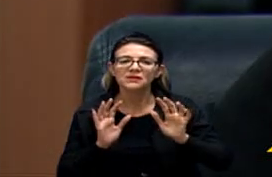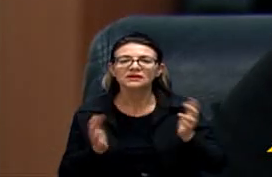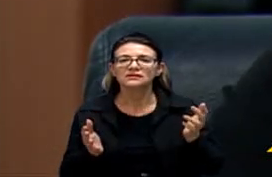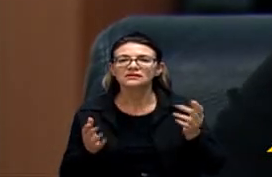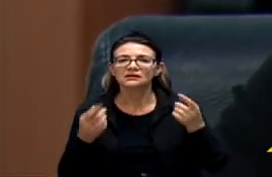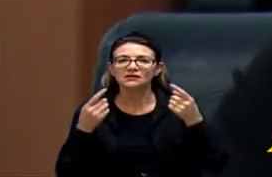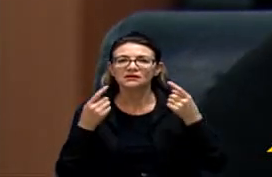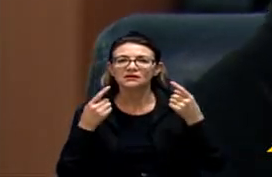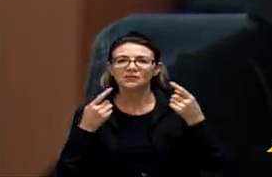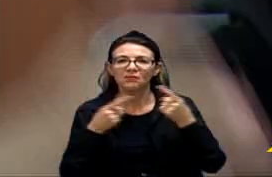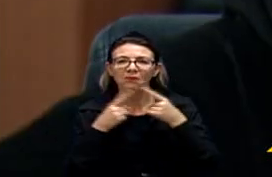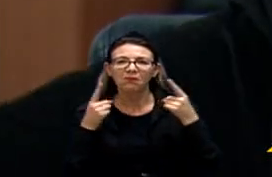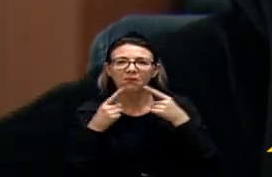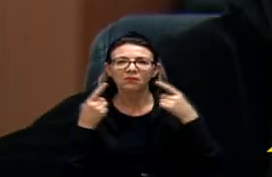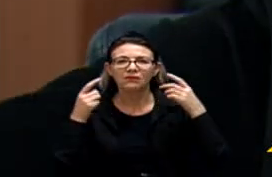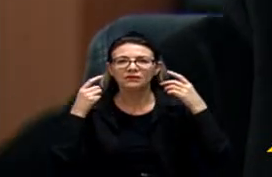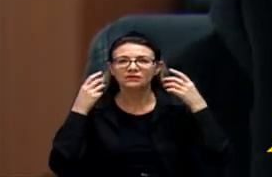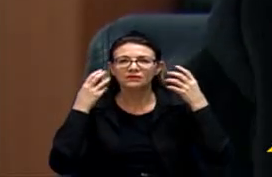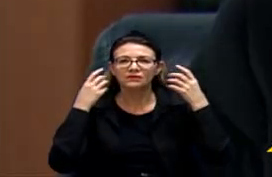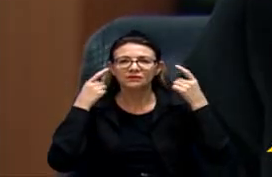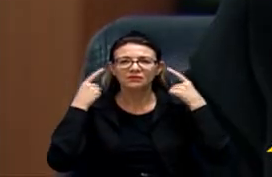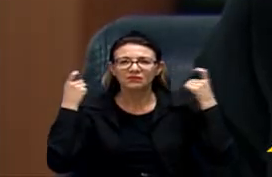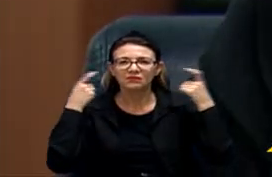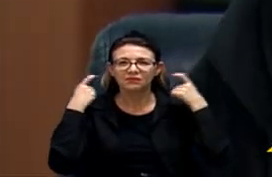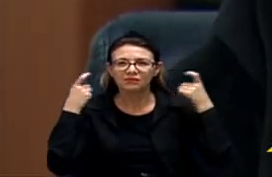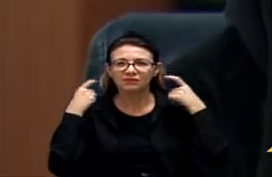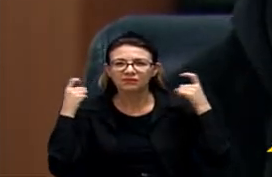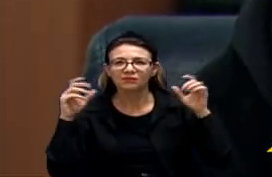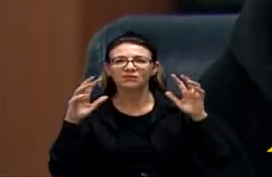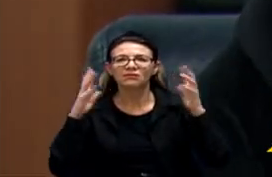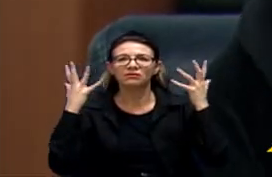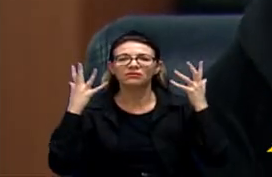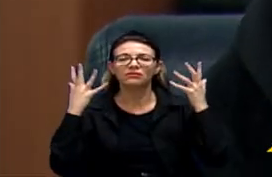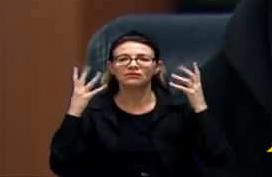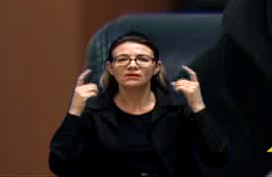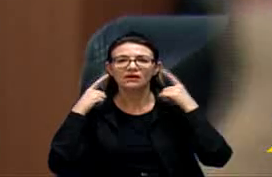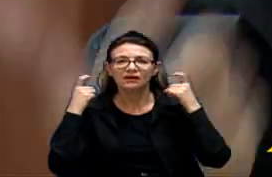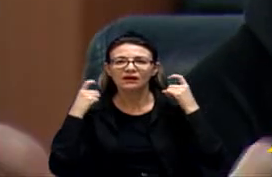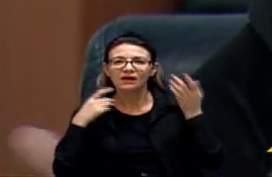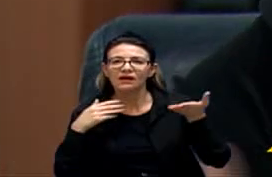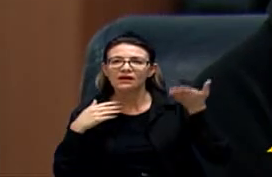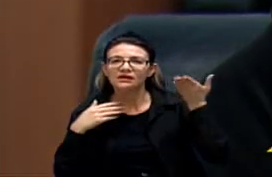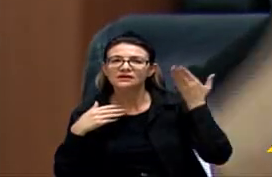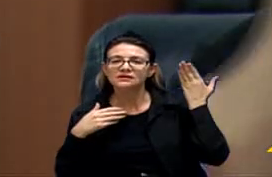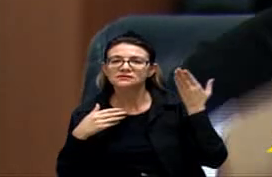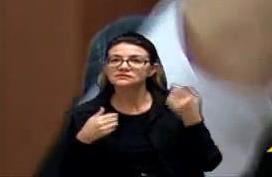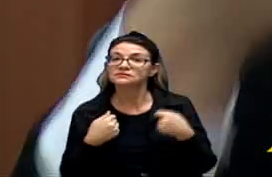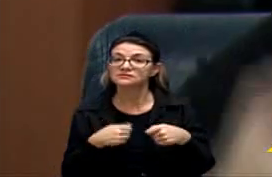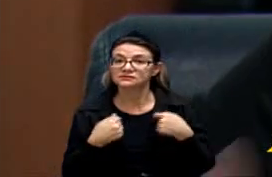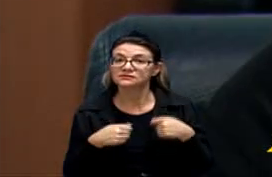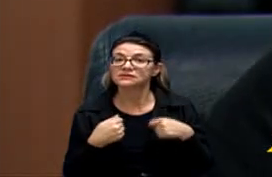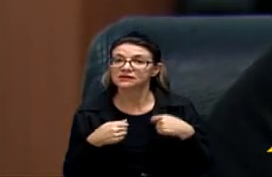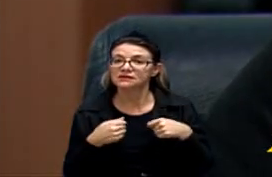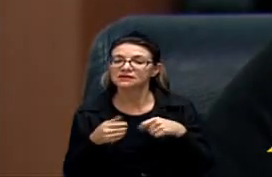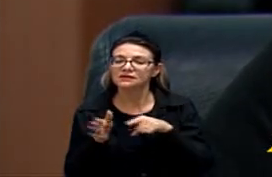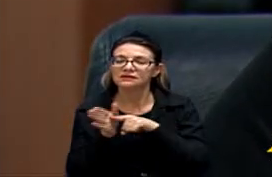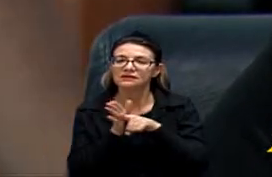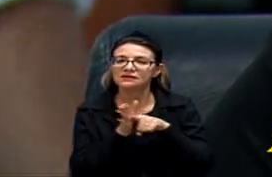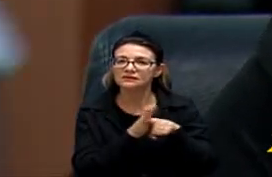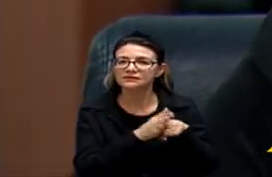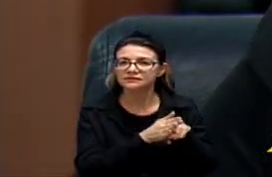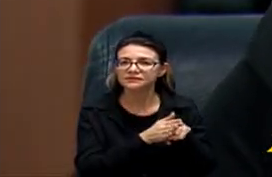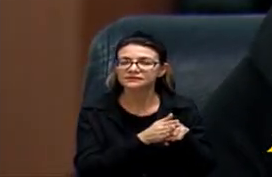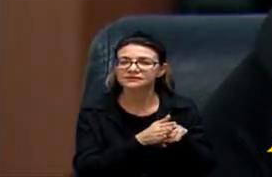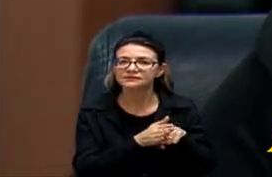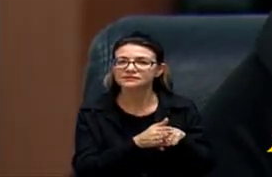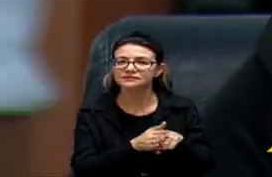Eden pessoal reclamou da zona rural uma festa alto Alguém tem que medir tem que vir a fiscalizar medir para ver se